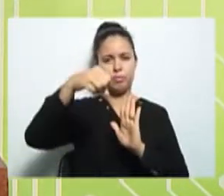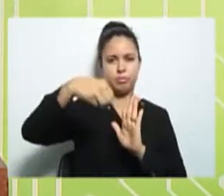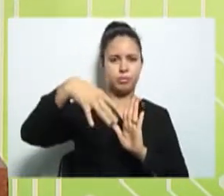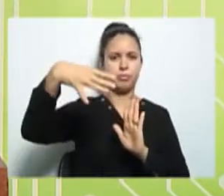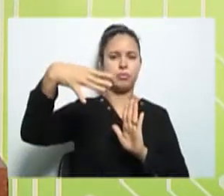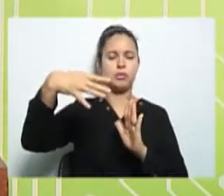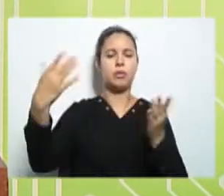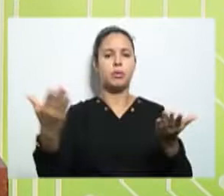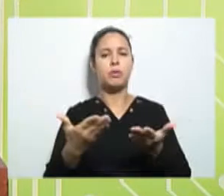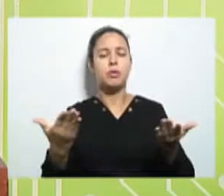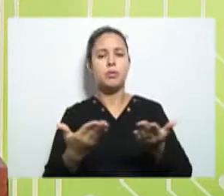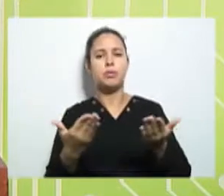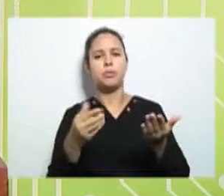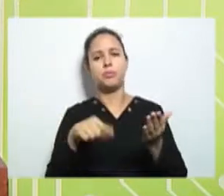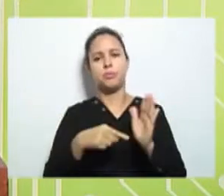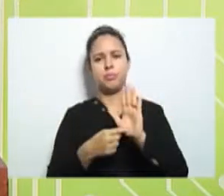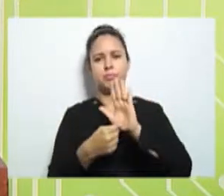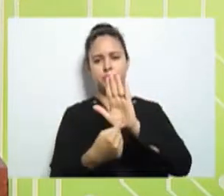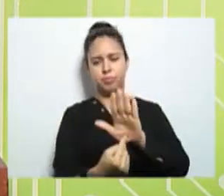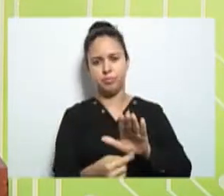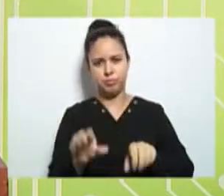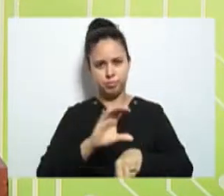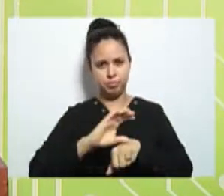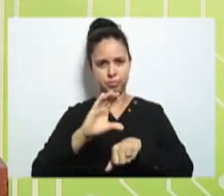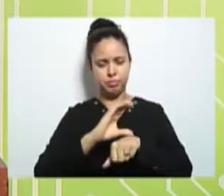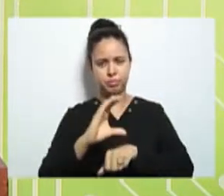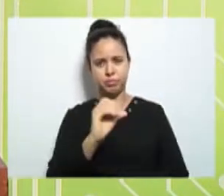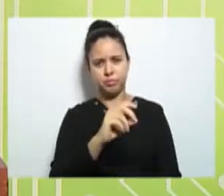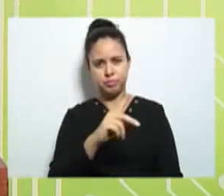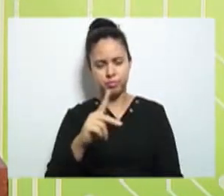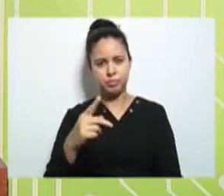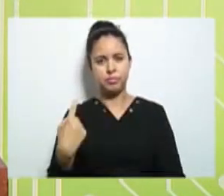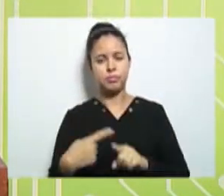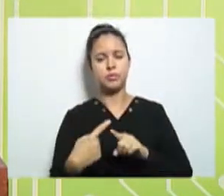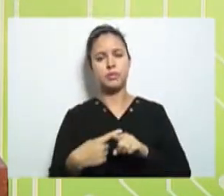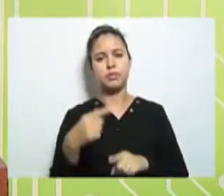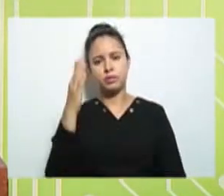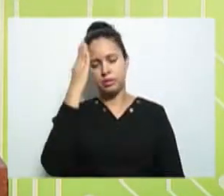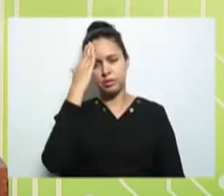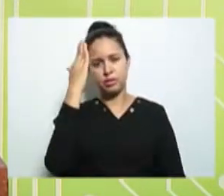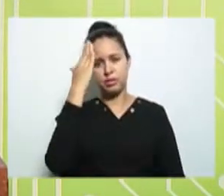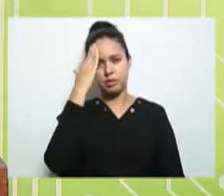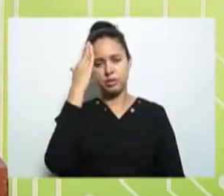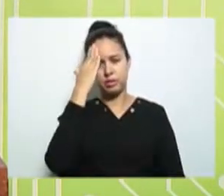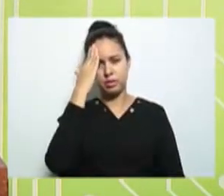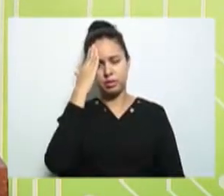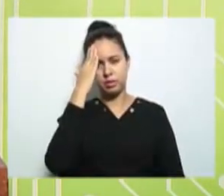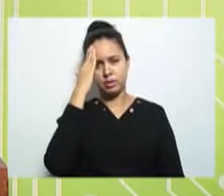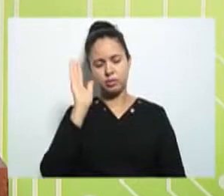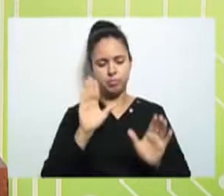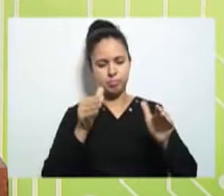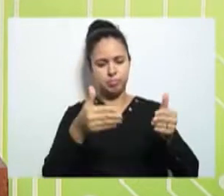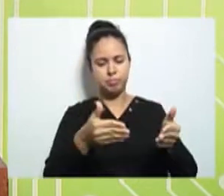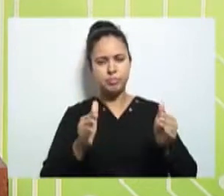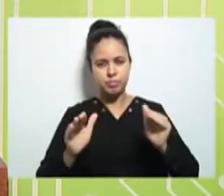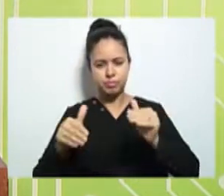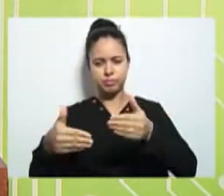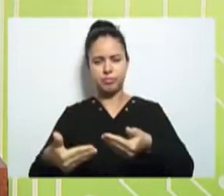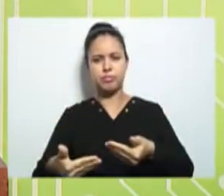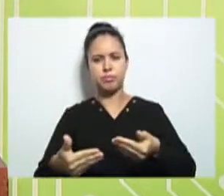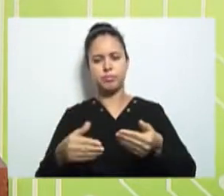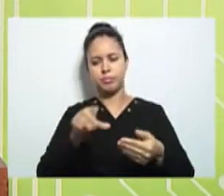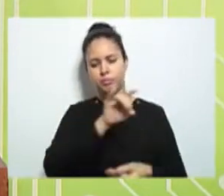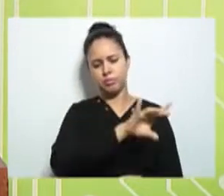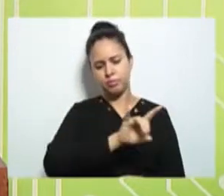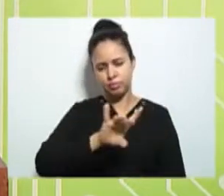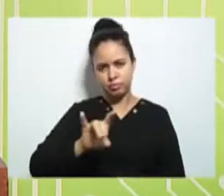para vocês aqui no curso de cooperativismo, né? Contemplando, porque a gente sabe assim, as especificidades de cada região,